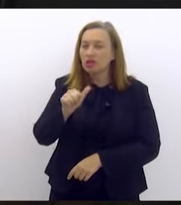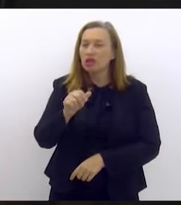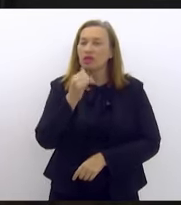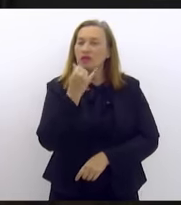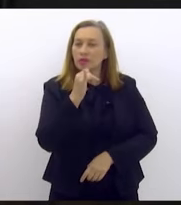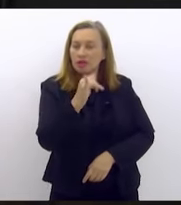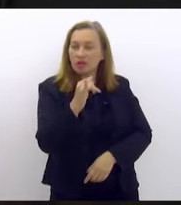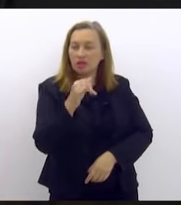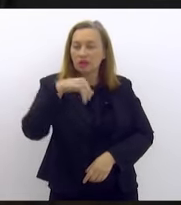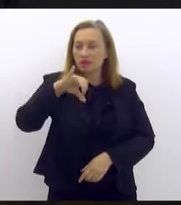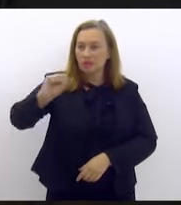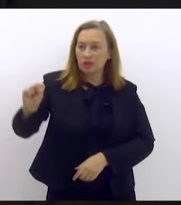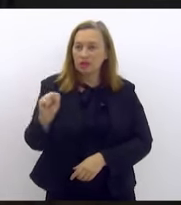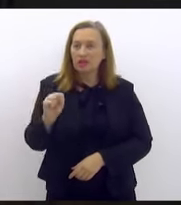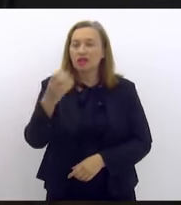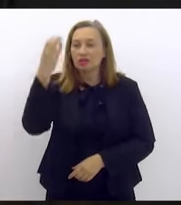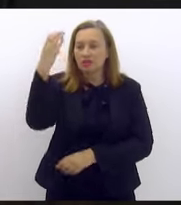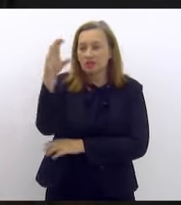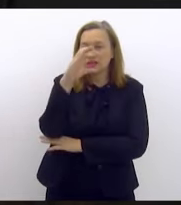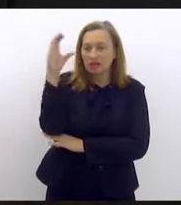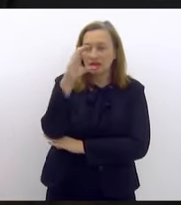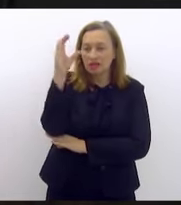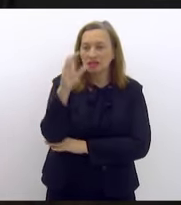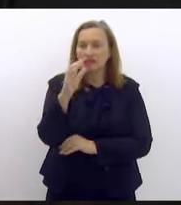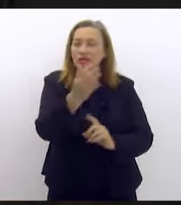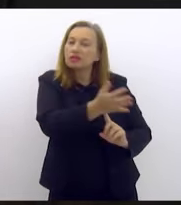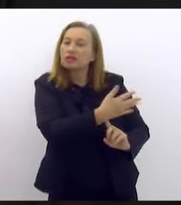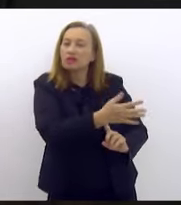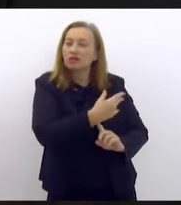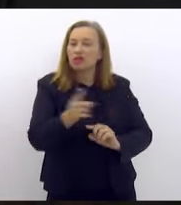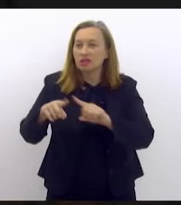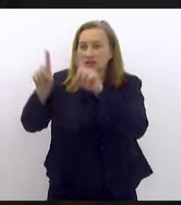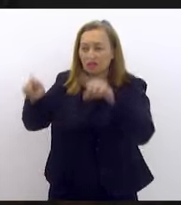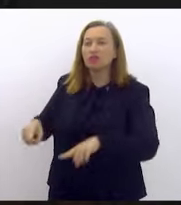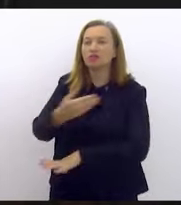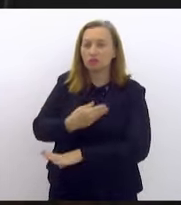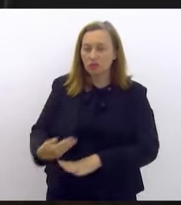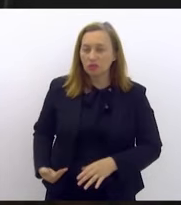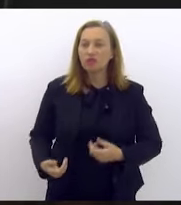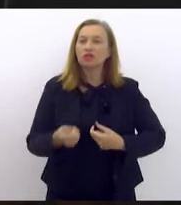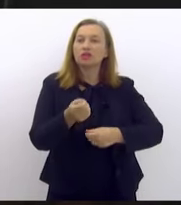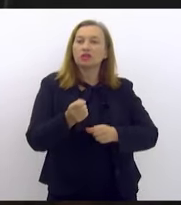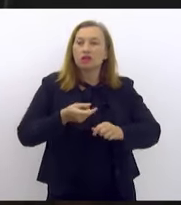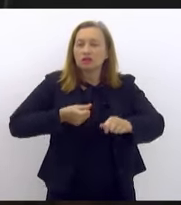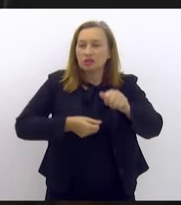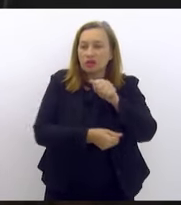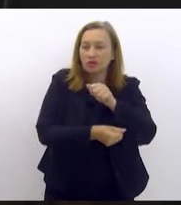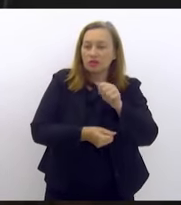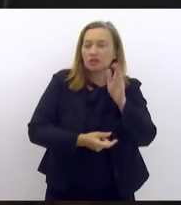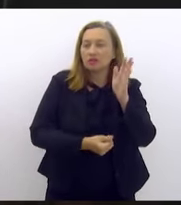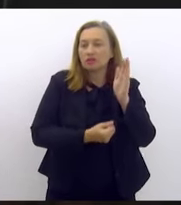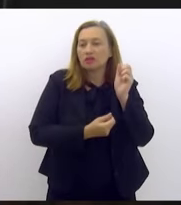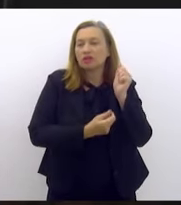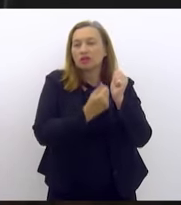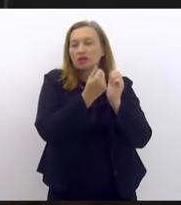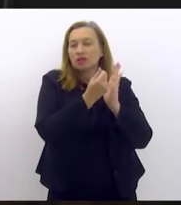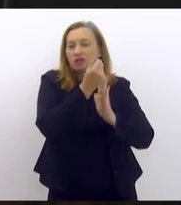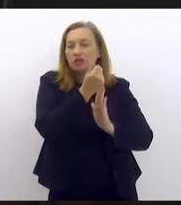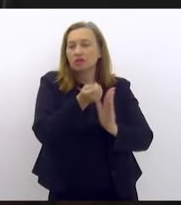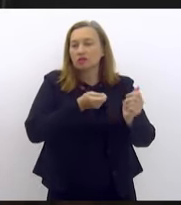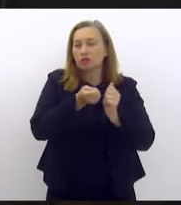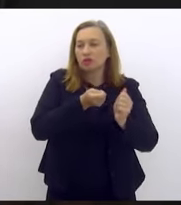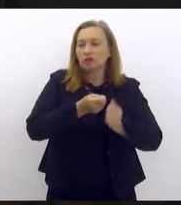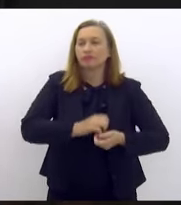Energia, de Ciência e Tecnologia, de Servidores Públicos e de Orçamento, Finanças, Fiscalização Financeira